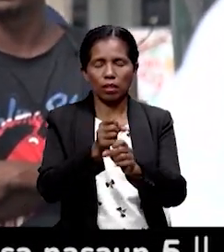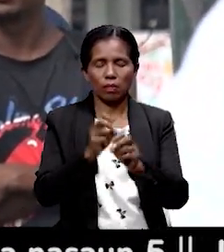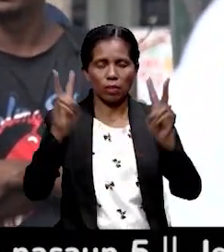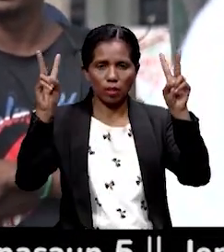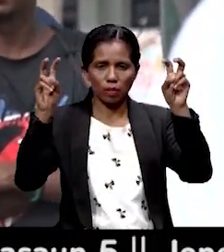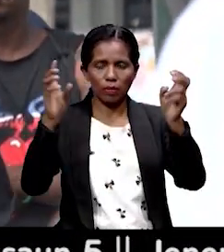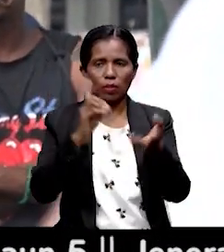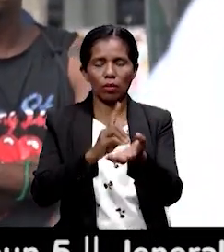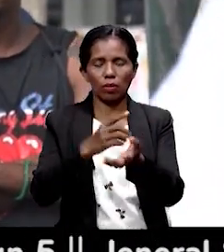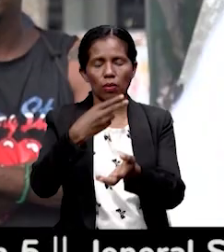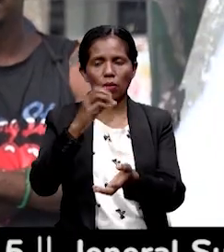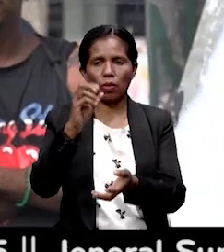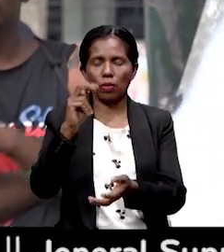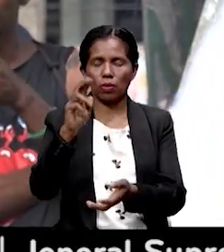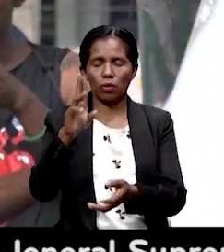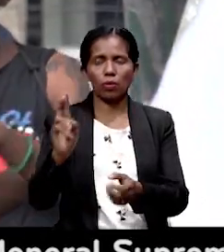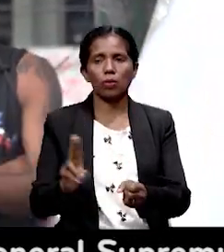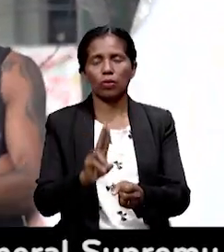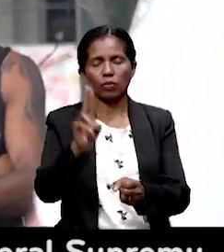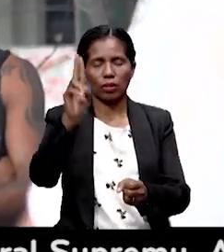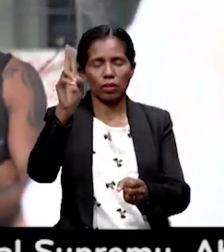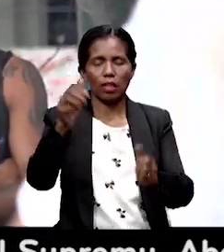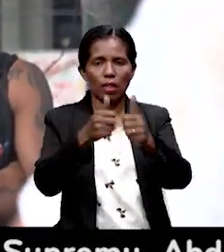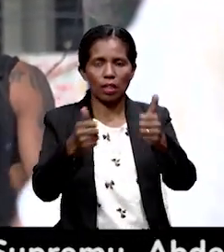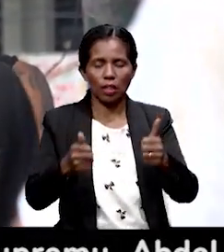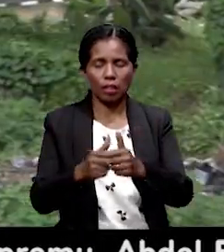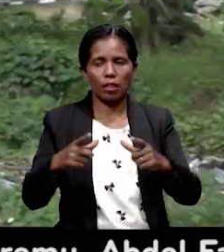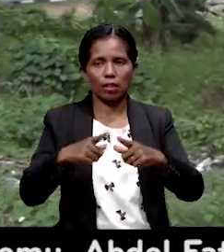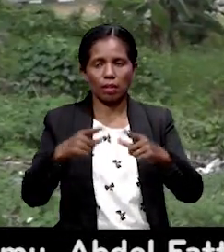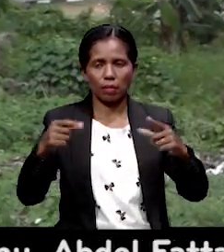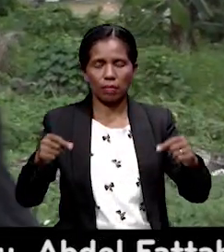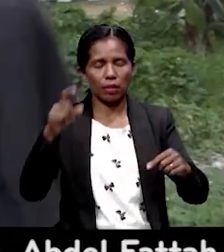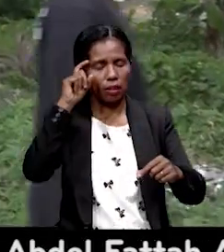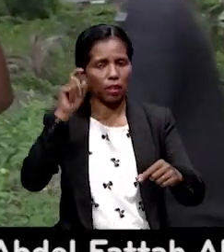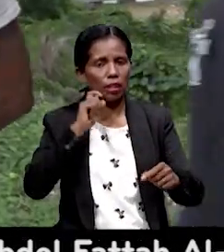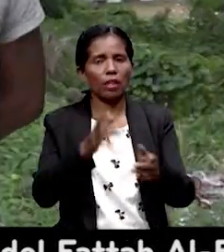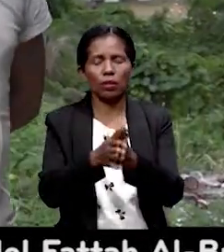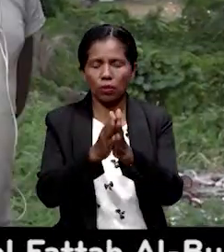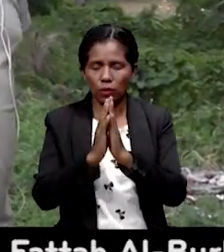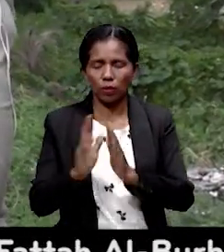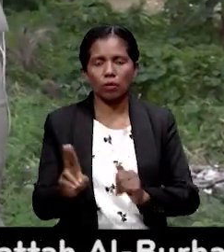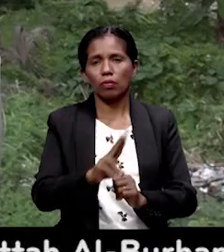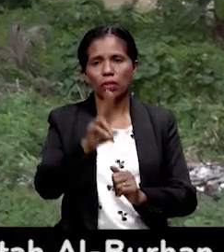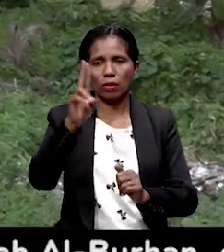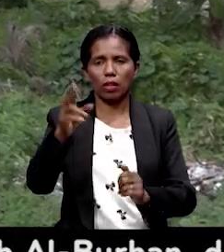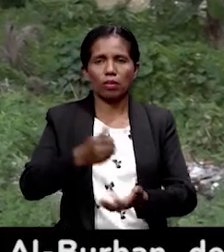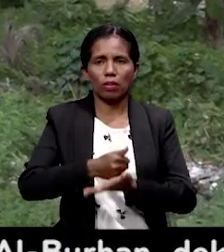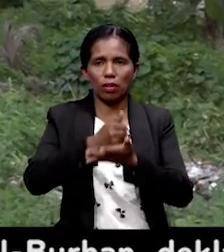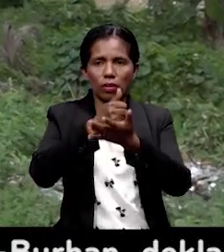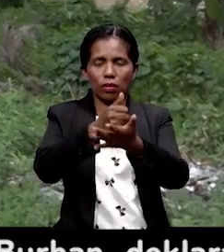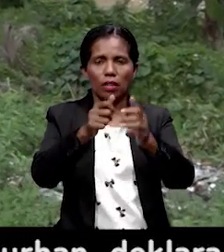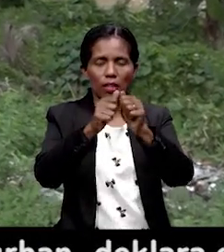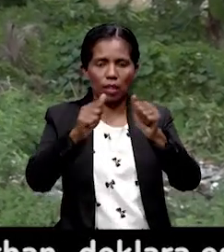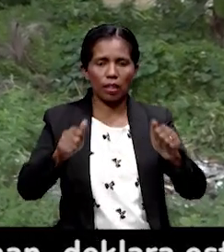Doutor Honoris Causa, Husi Universidade Arte Kyoto, Japão. Xanana Husu ba Universidade refere a tua ajuda